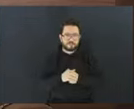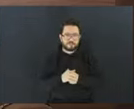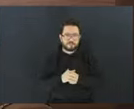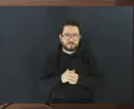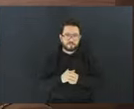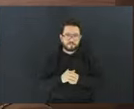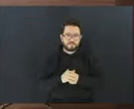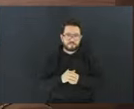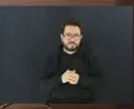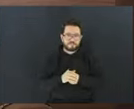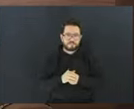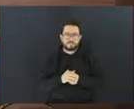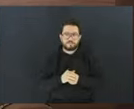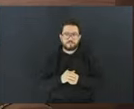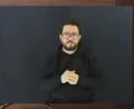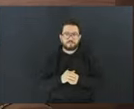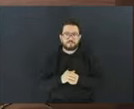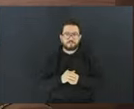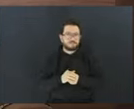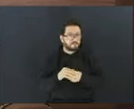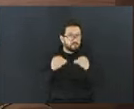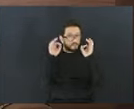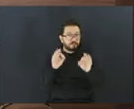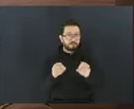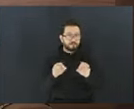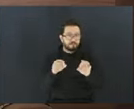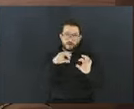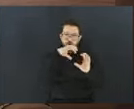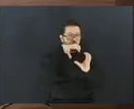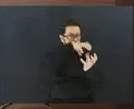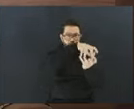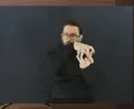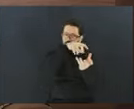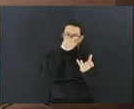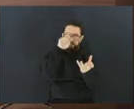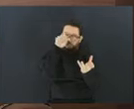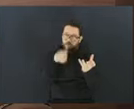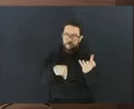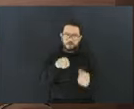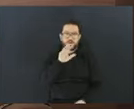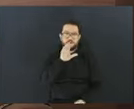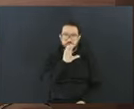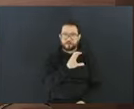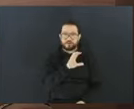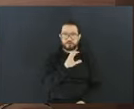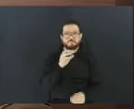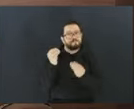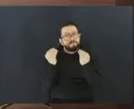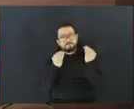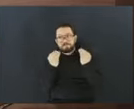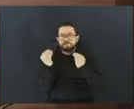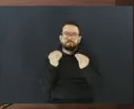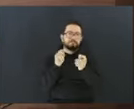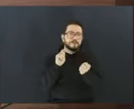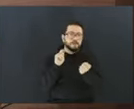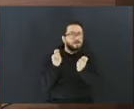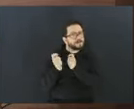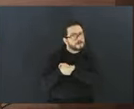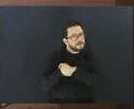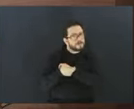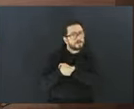falando, mas isso no mundo todo funciona assim. Né? Então, a gente tem que ver uma outra alternativa para que isso não prejudique